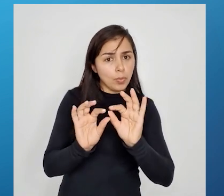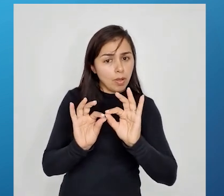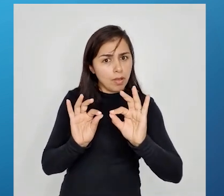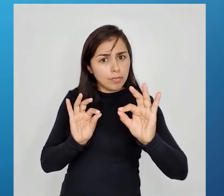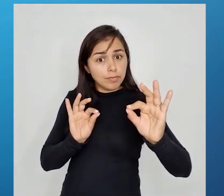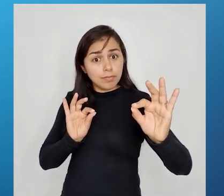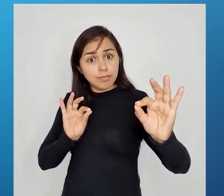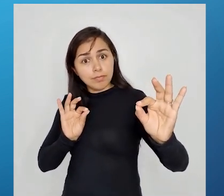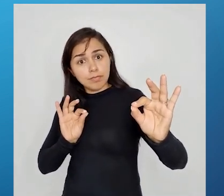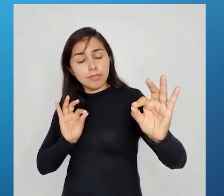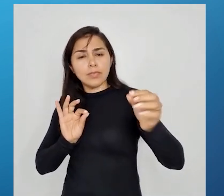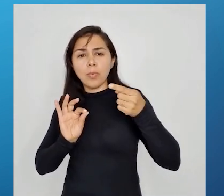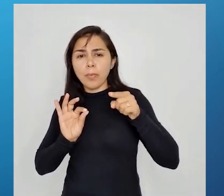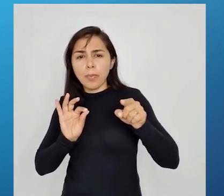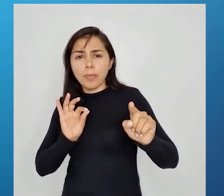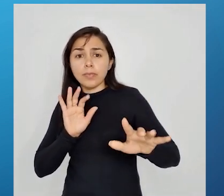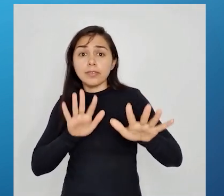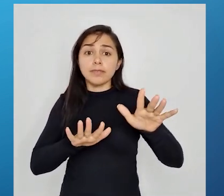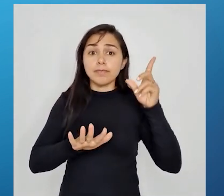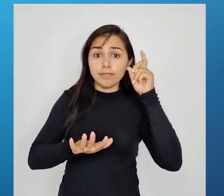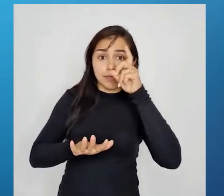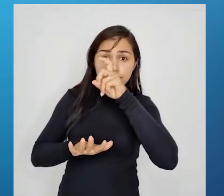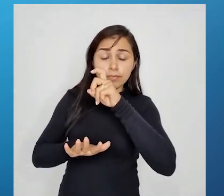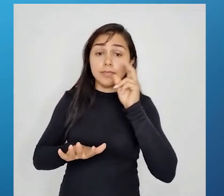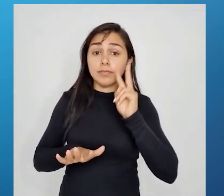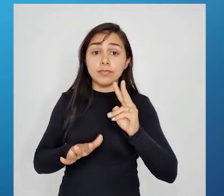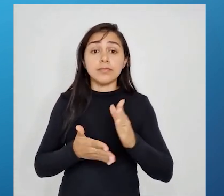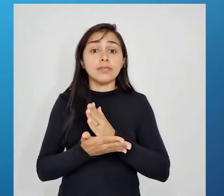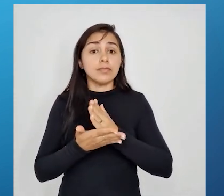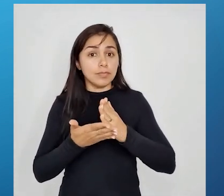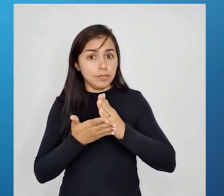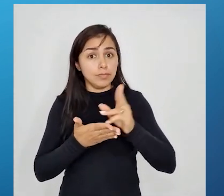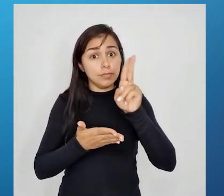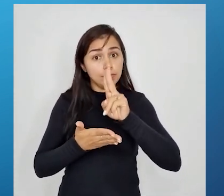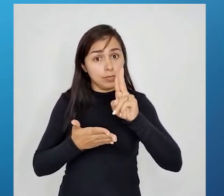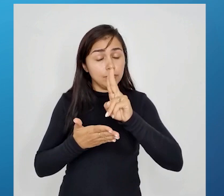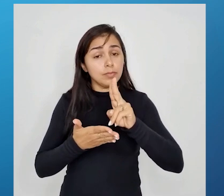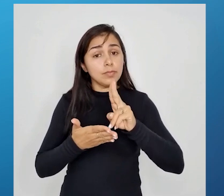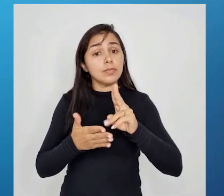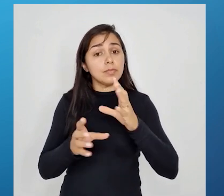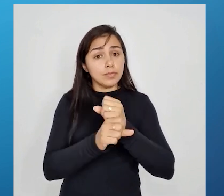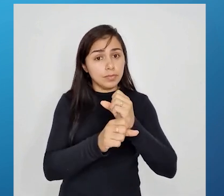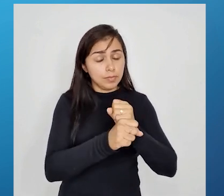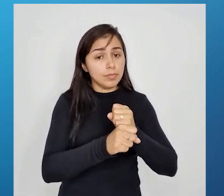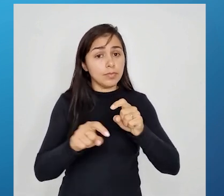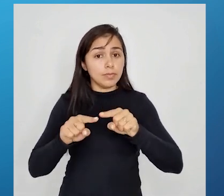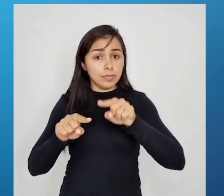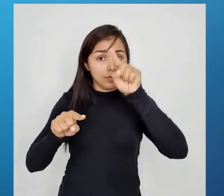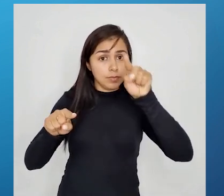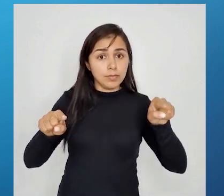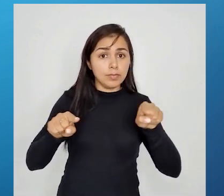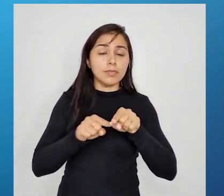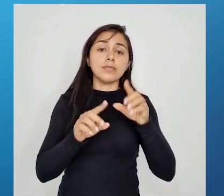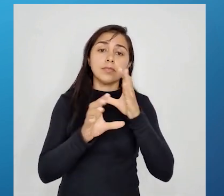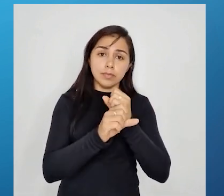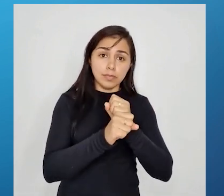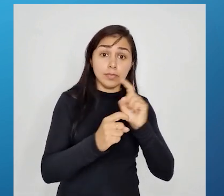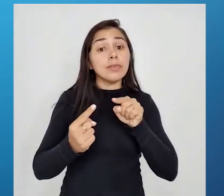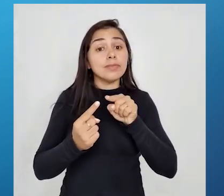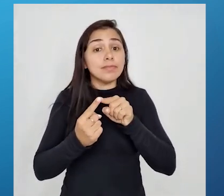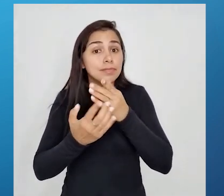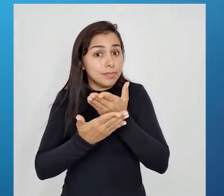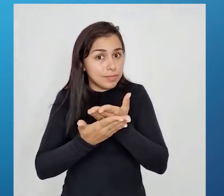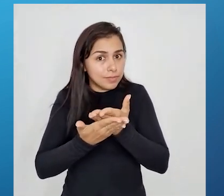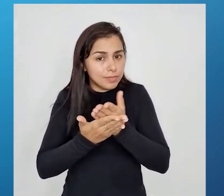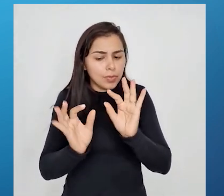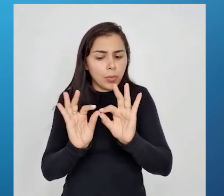distâncias inacessíveis. Veremos algumas das aplicações geométricas da trigonometria, com o objetivo de estudar medições